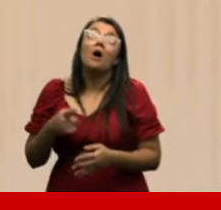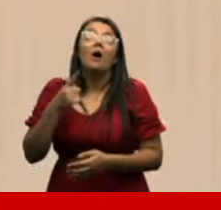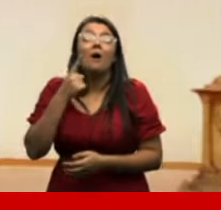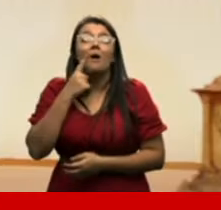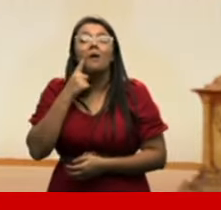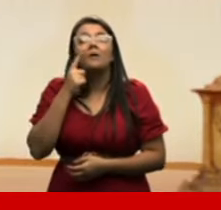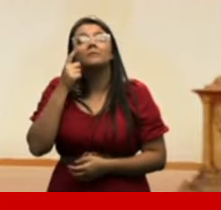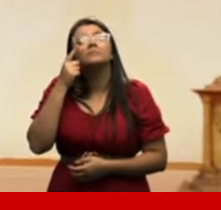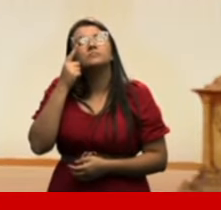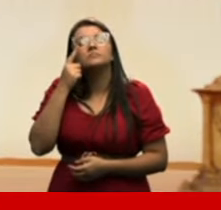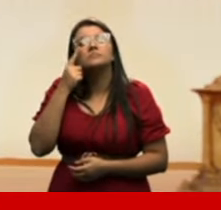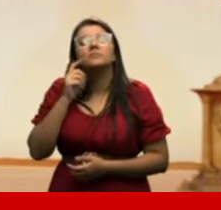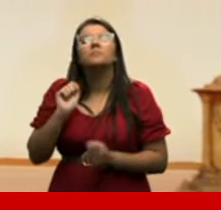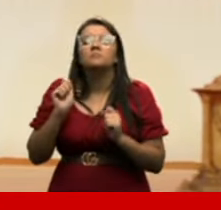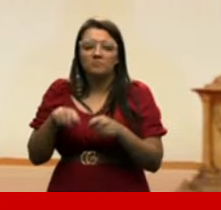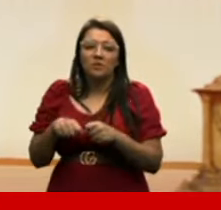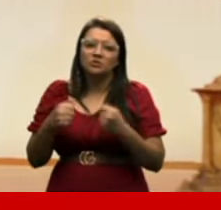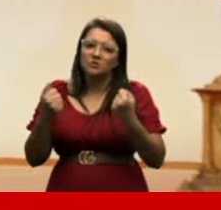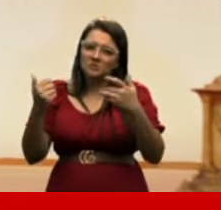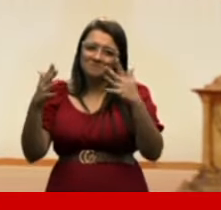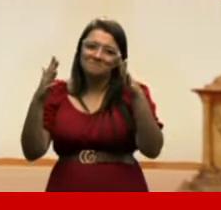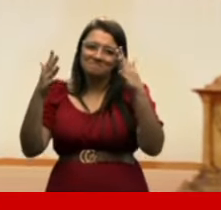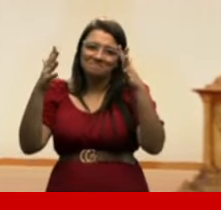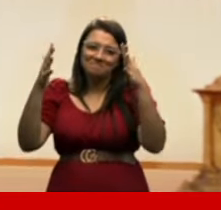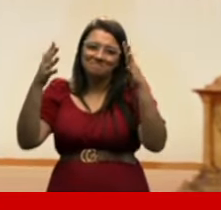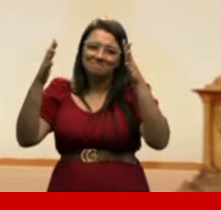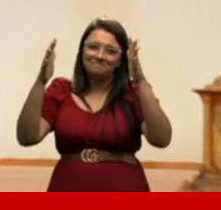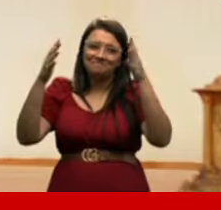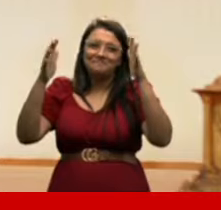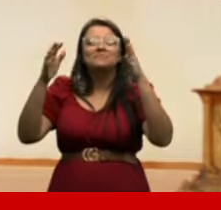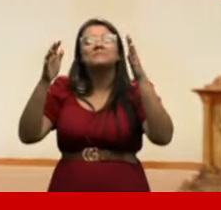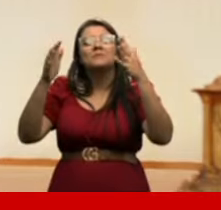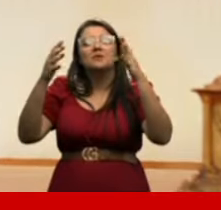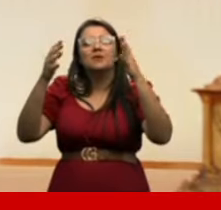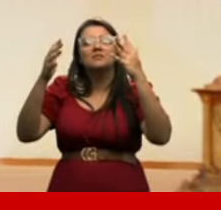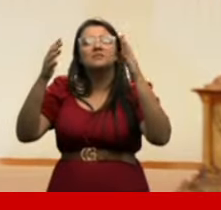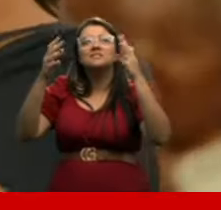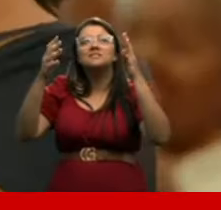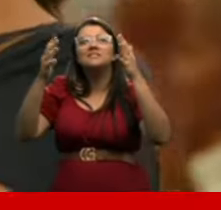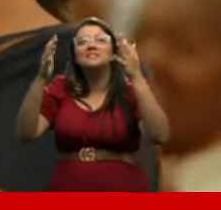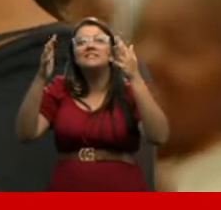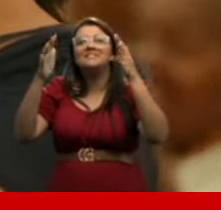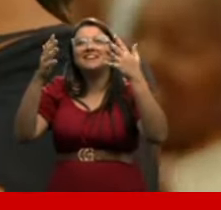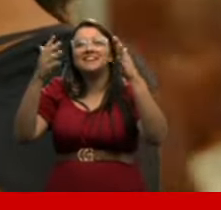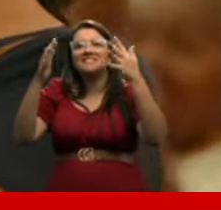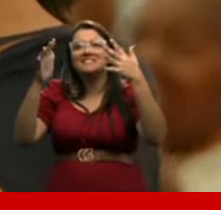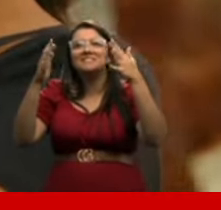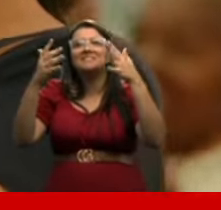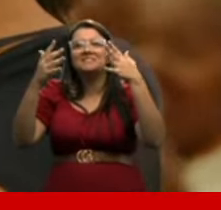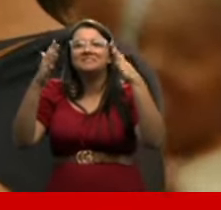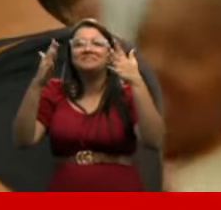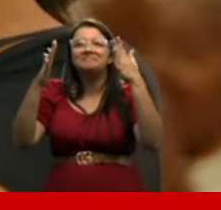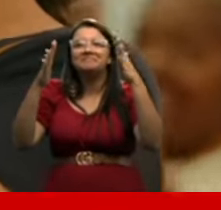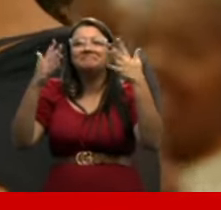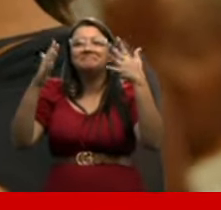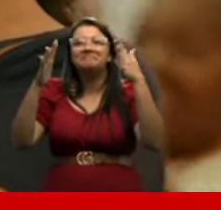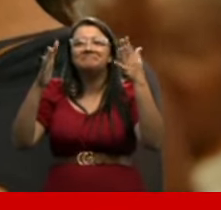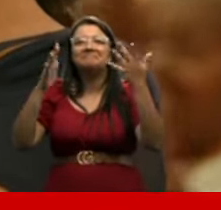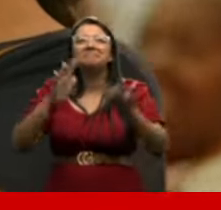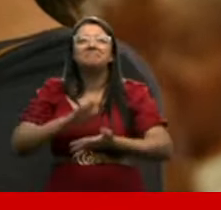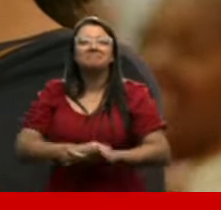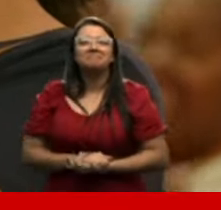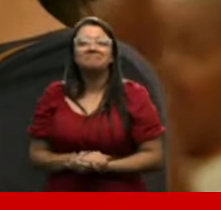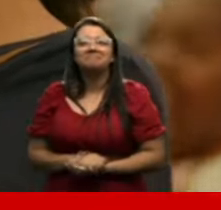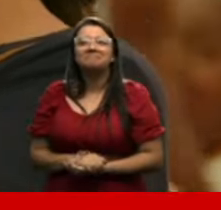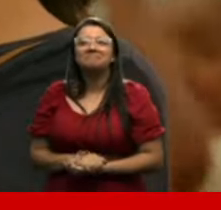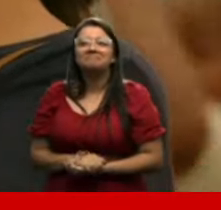Irmãos, pode salvar, dar uma salva de palmas para Jesus, que Ele merece. Não é para mim,